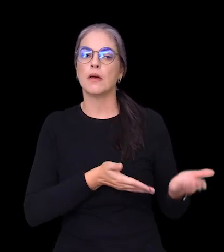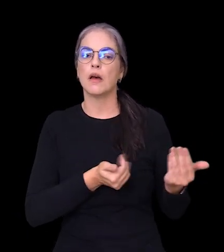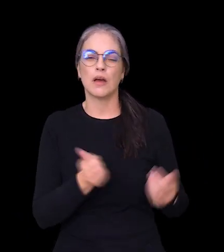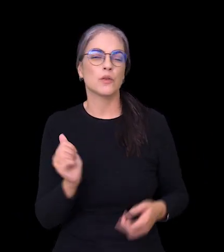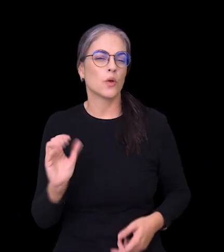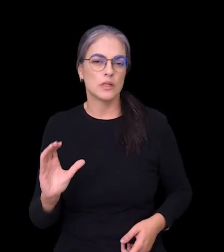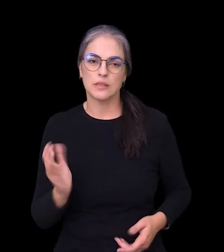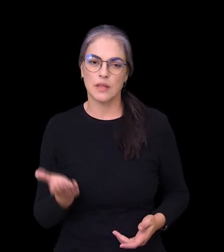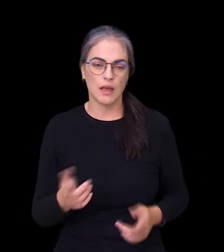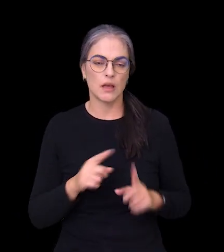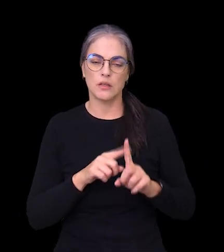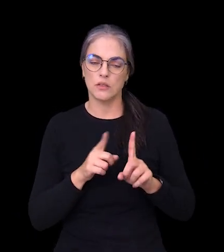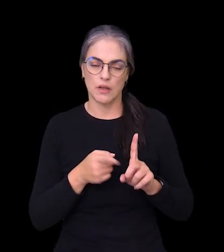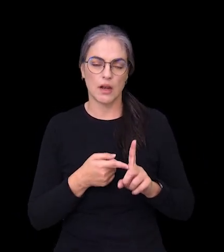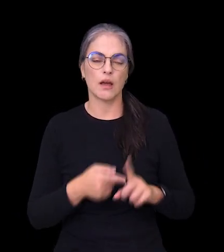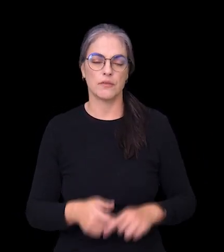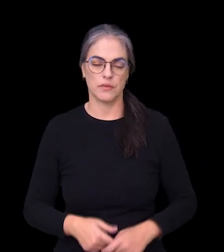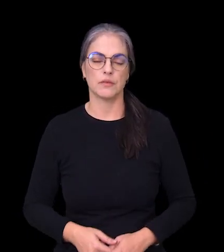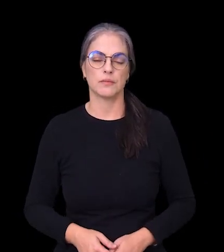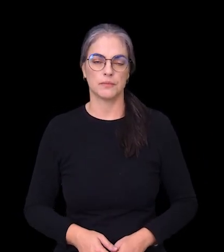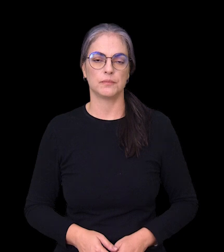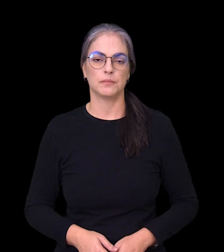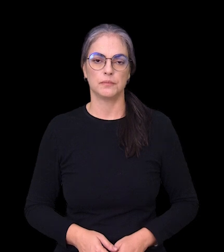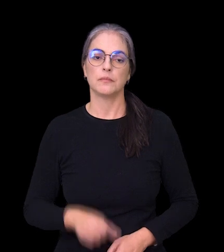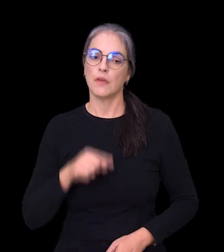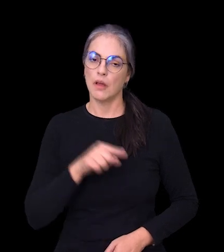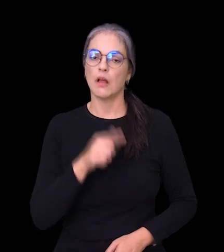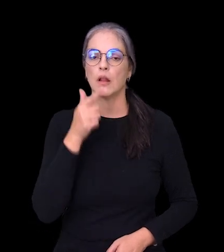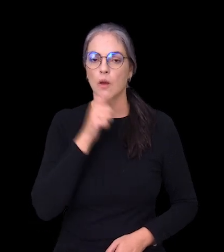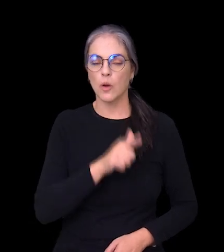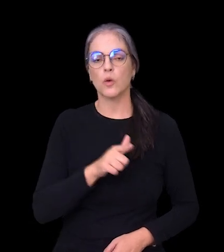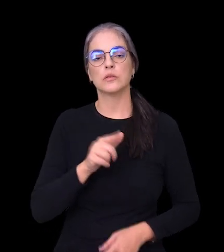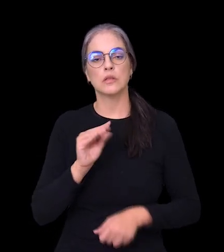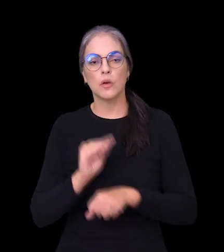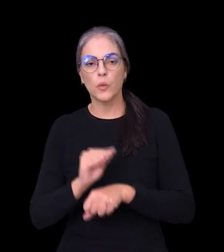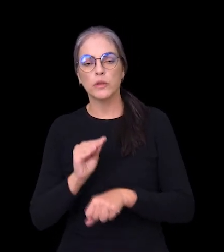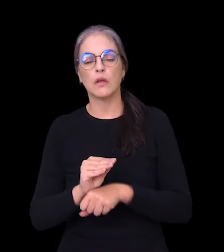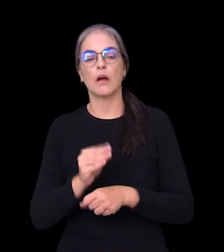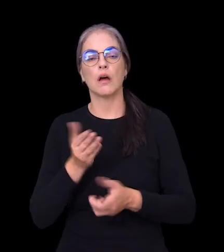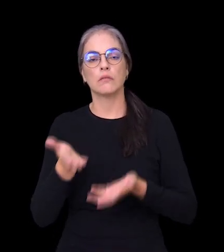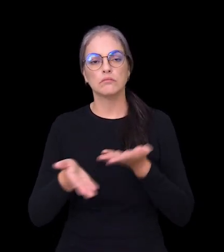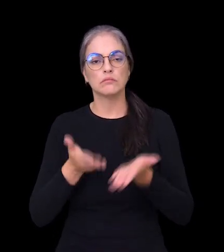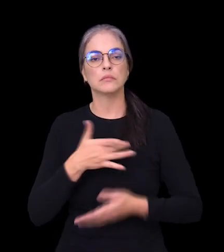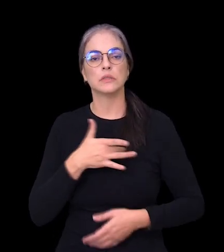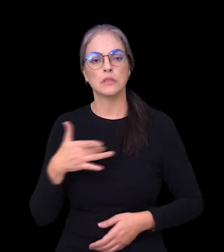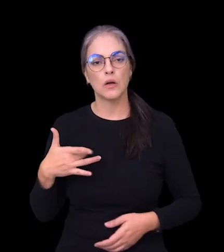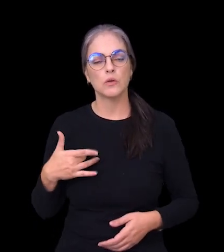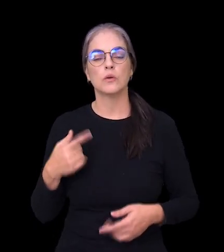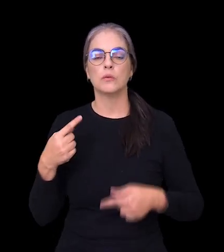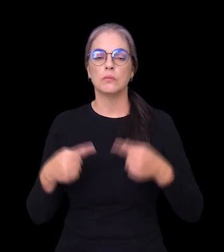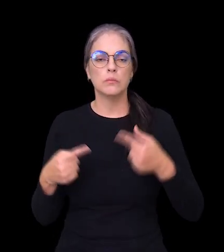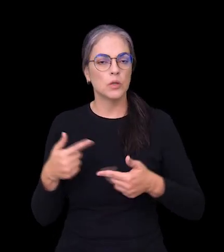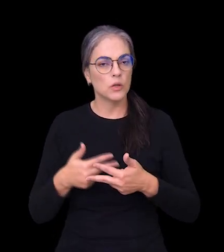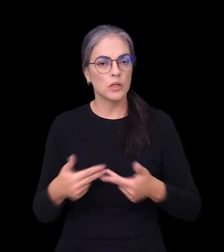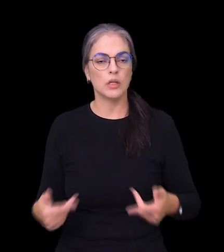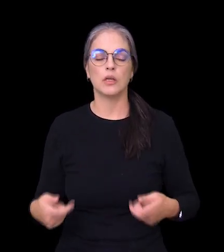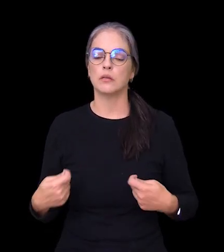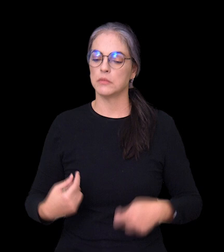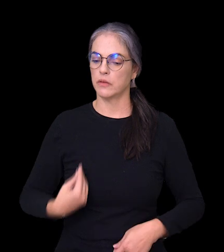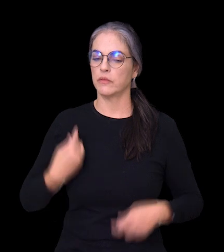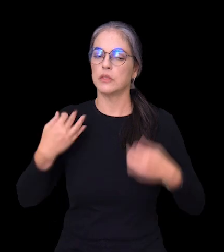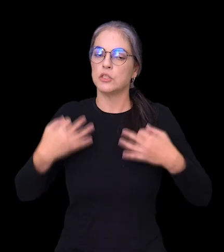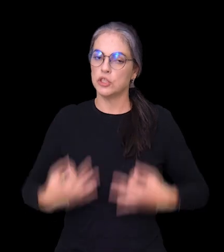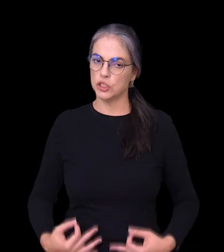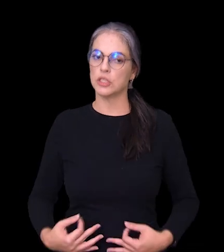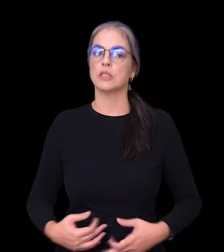da menina grávida, para que ela tenha acesso à saúde, ao cuidado, às políticas e para viver com dignidade, como a Ana